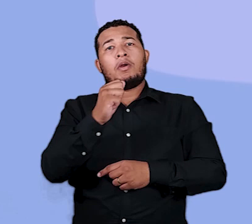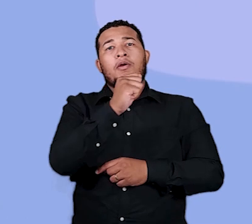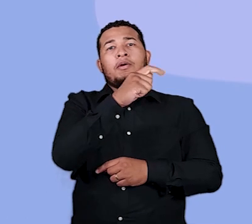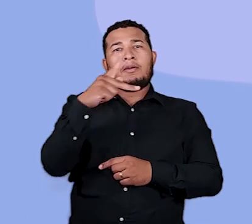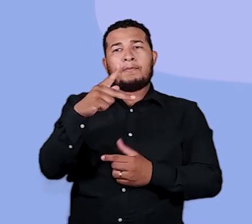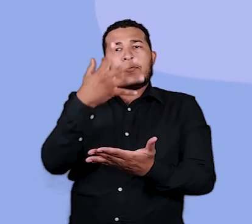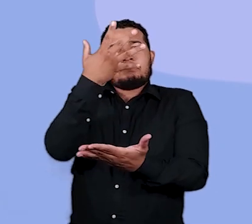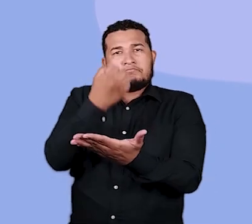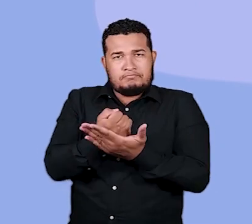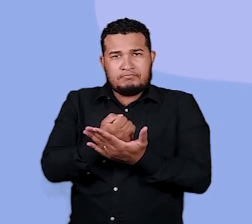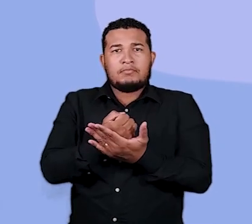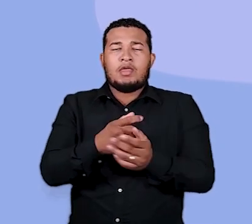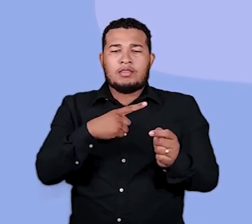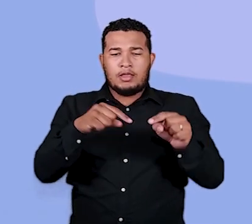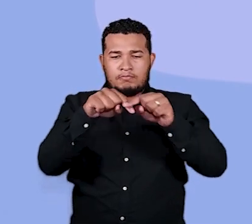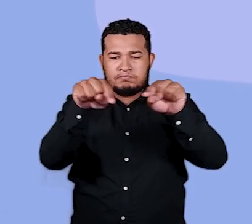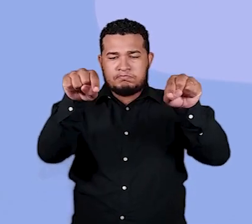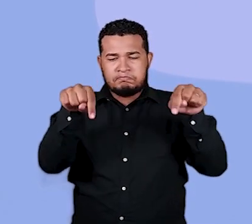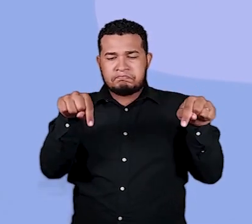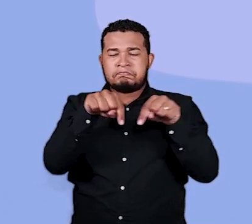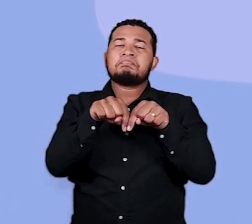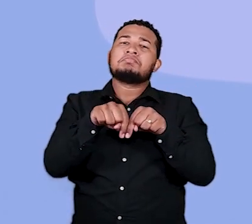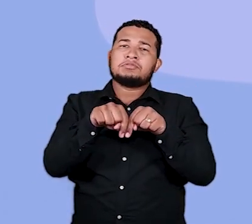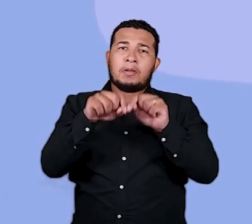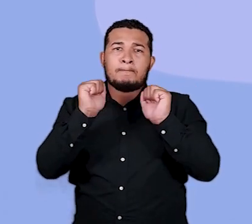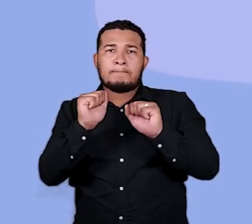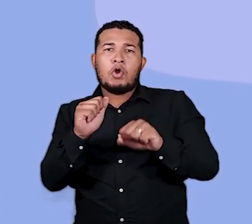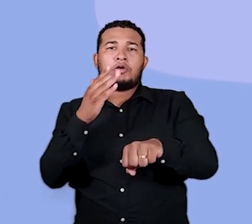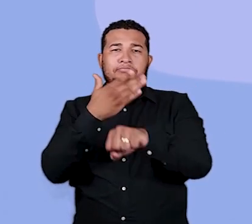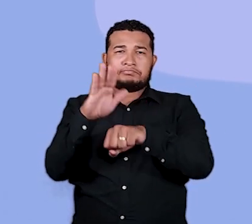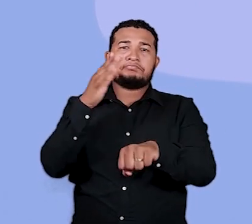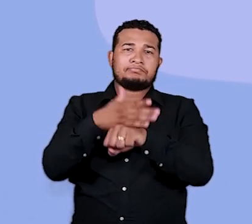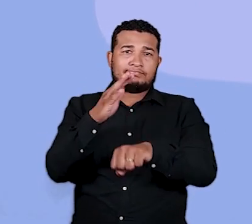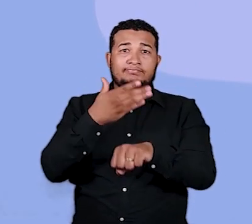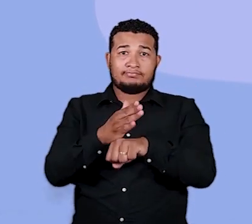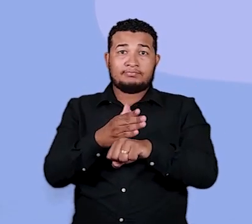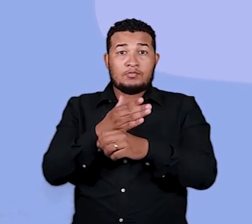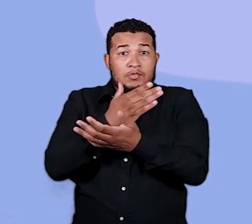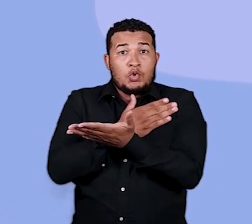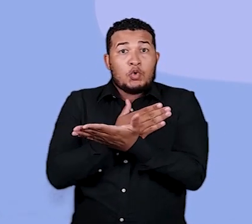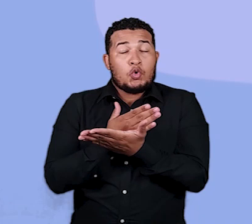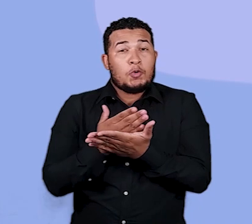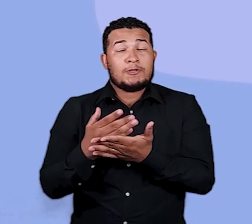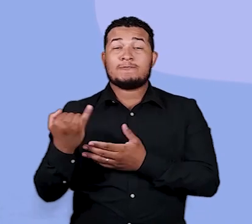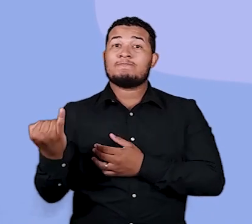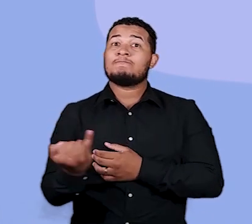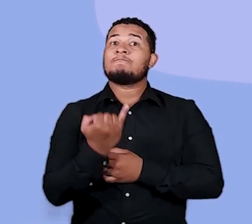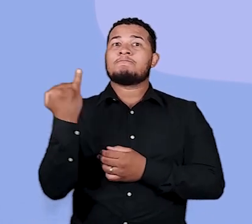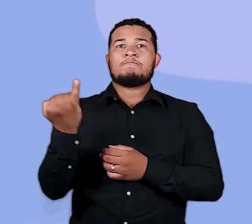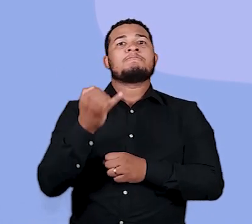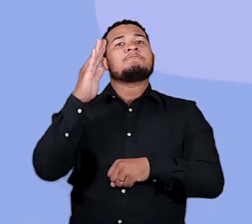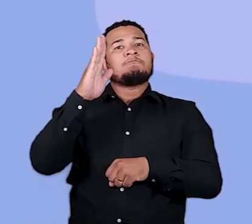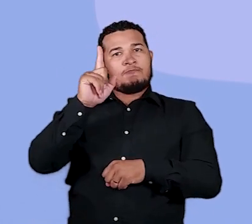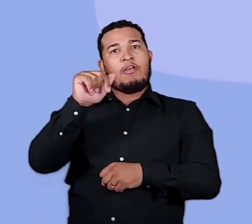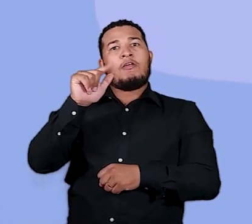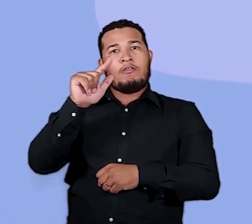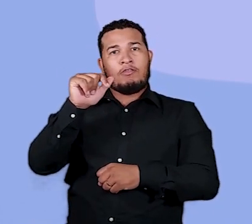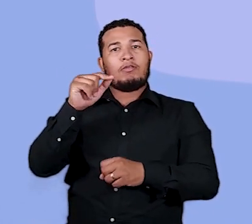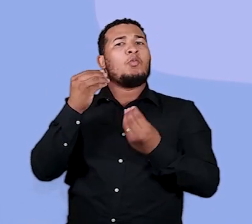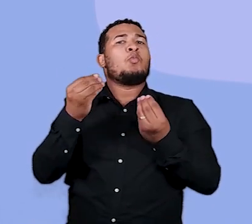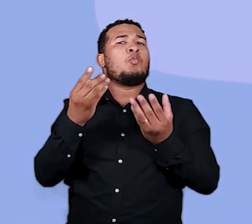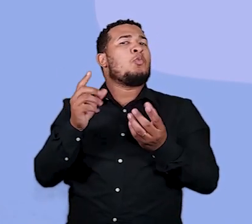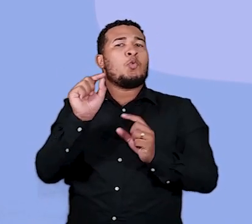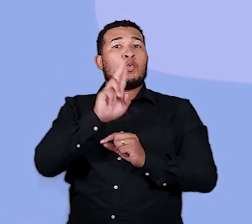algum aplicativo que você vai ver aí embaixo, se você pode estar praticando xadrez, o início é muito importante